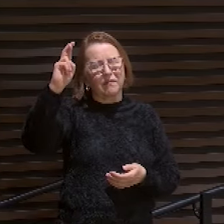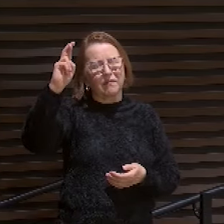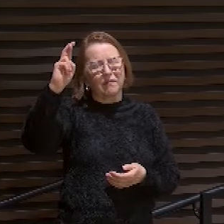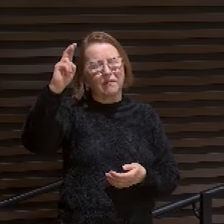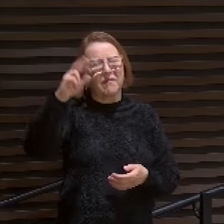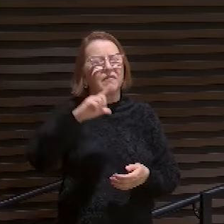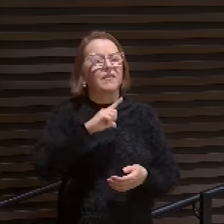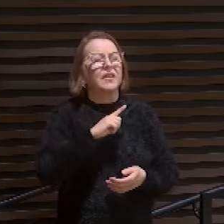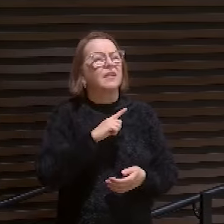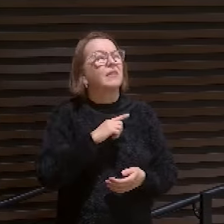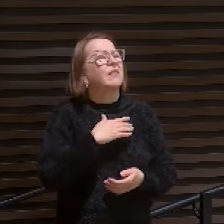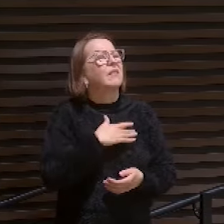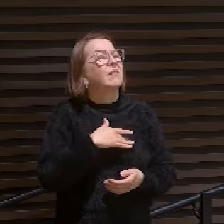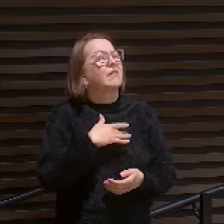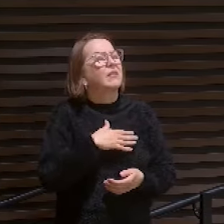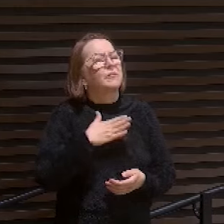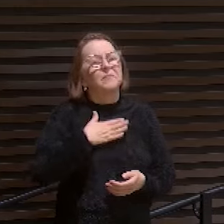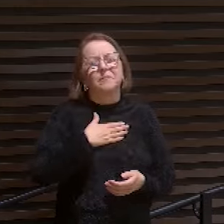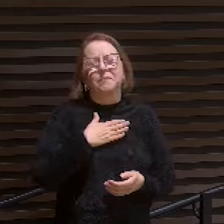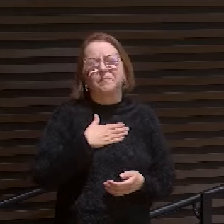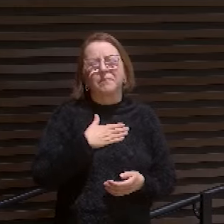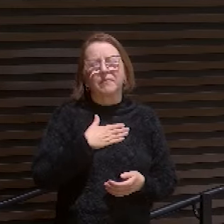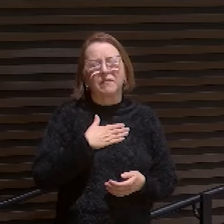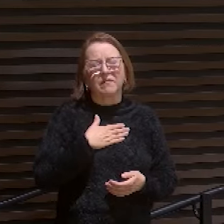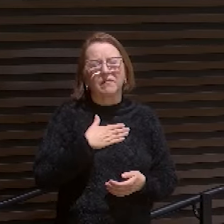tem misericórdia de mim.